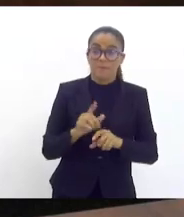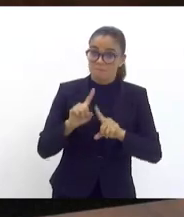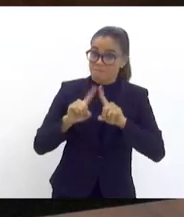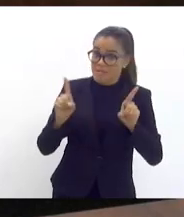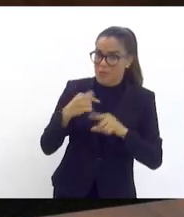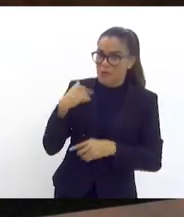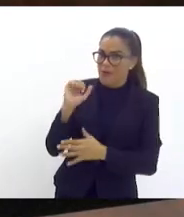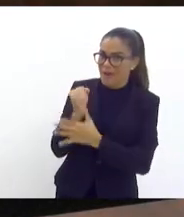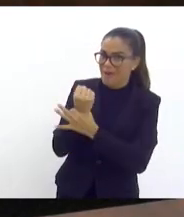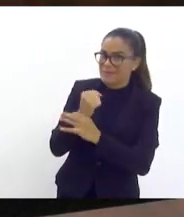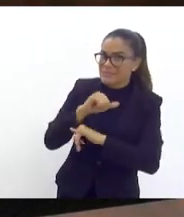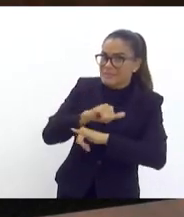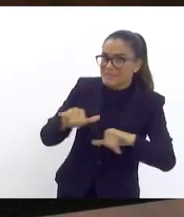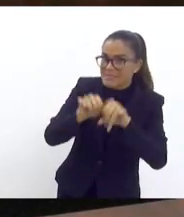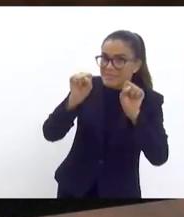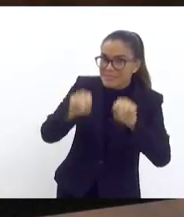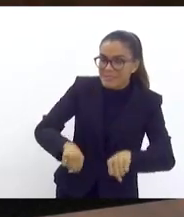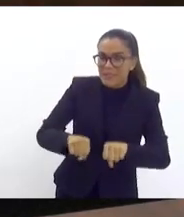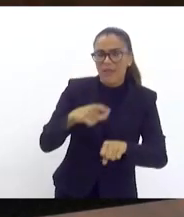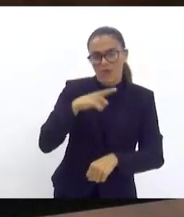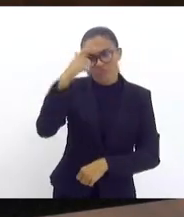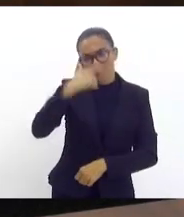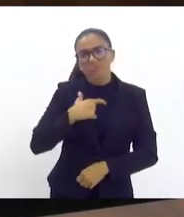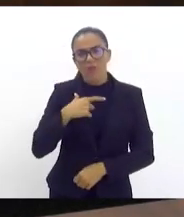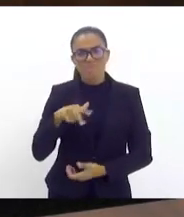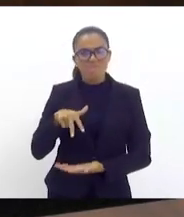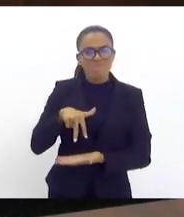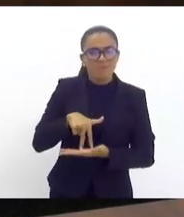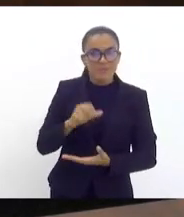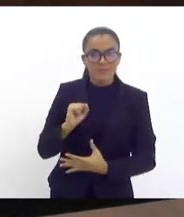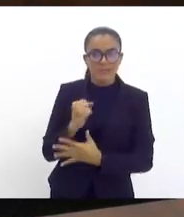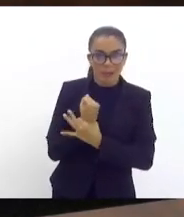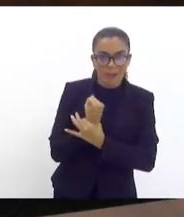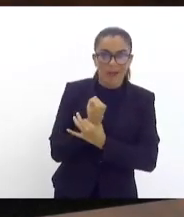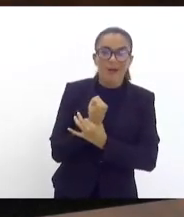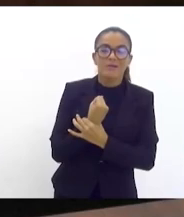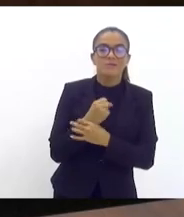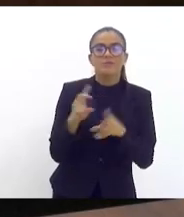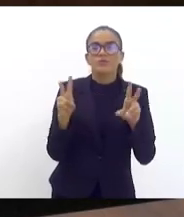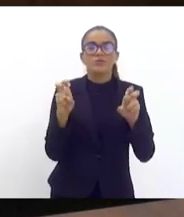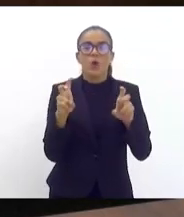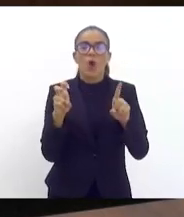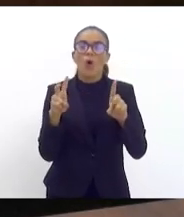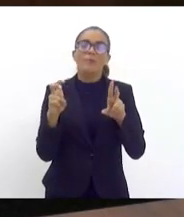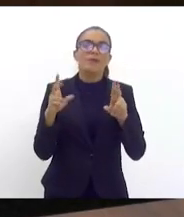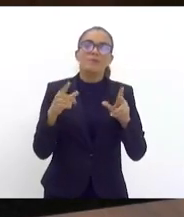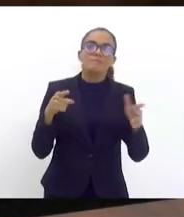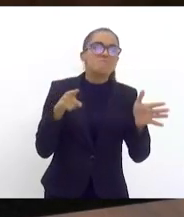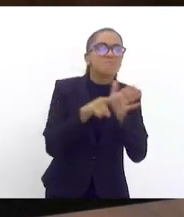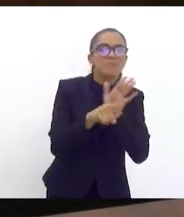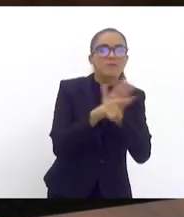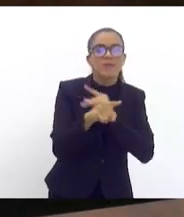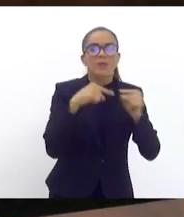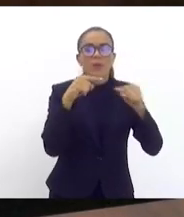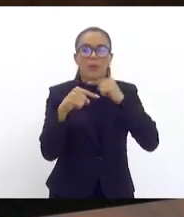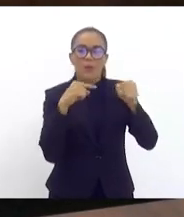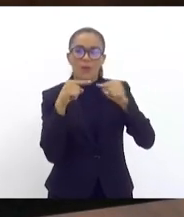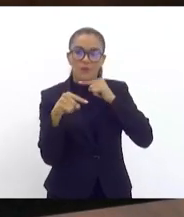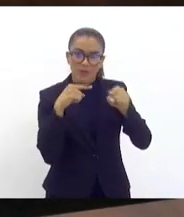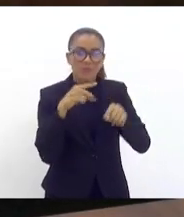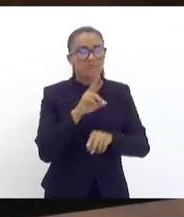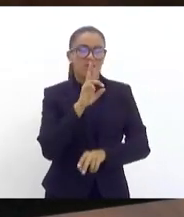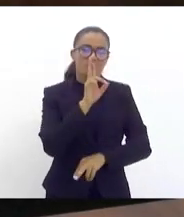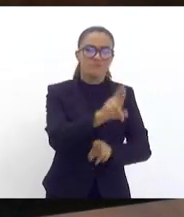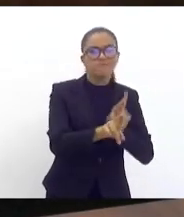sim, cabe, e eu tenho muita segurança do nosso poder de contestação de qualquer tipo de ação que entre,